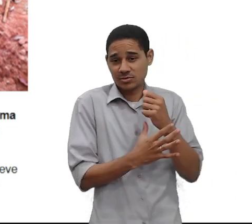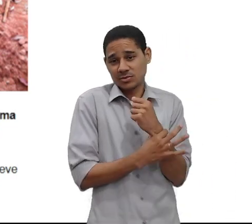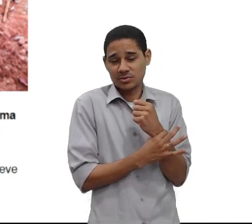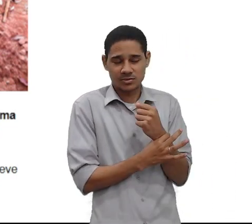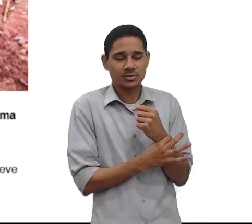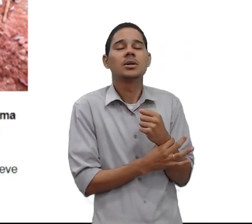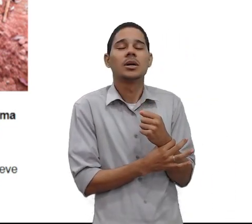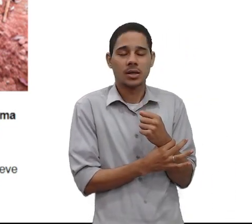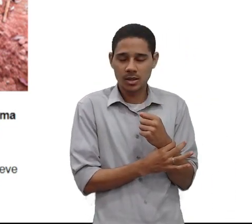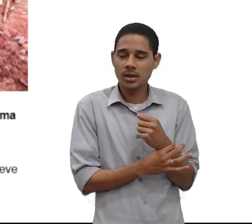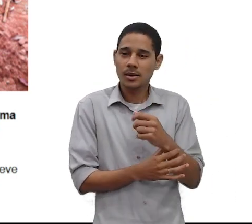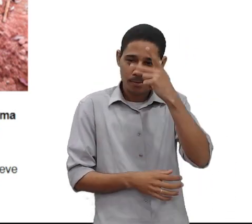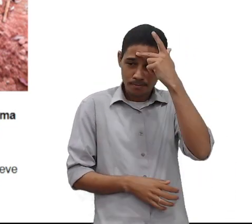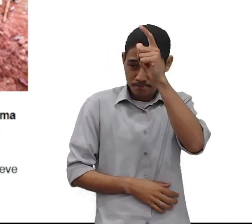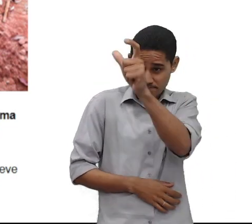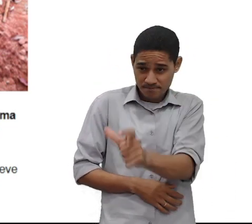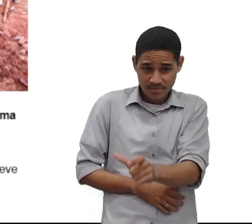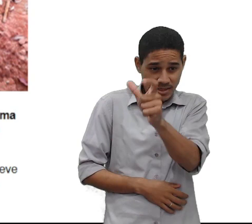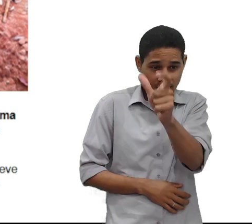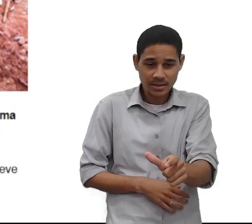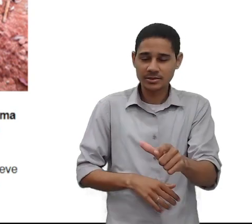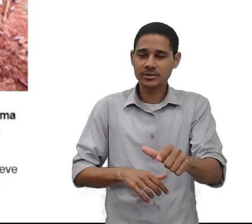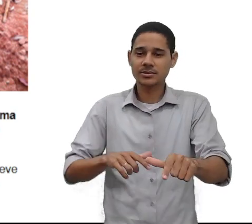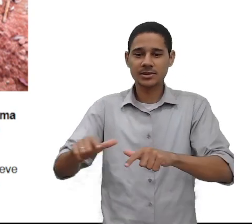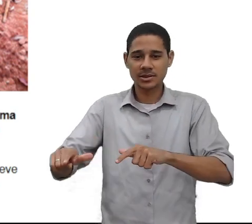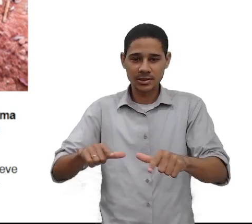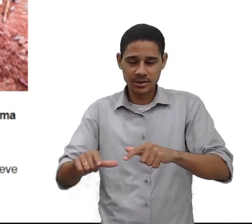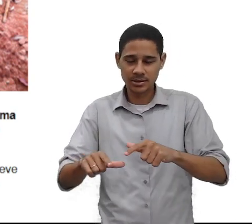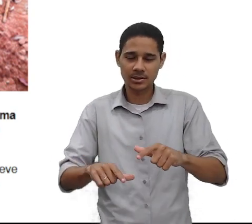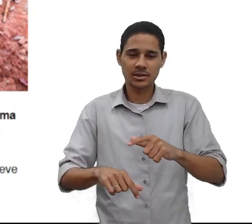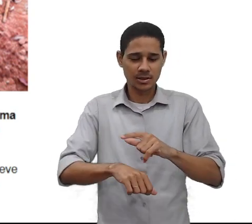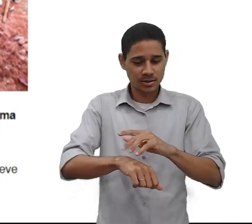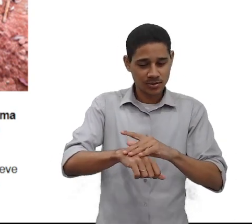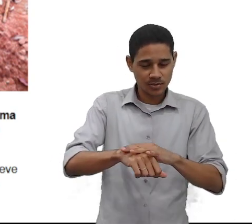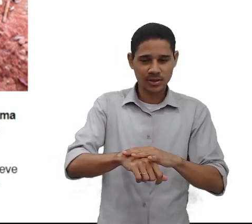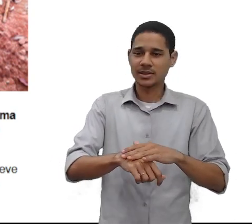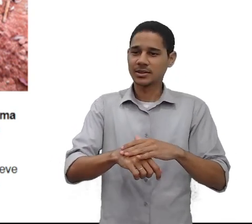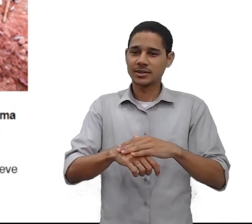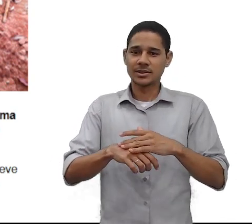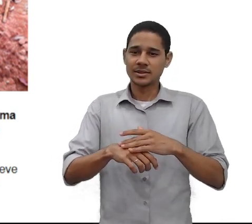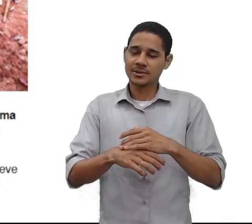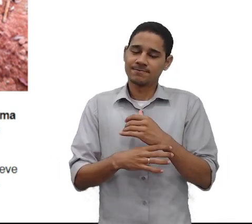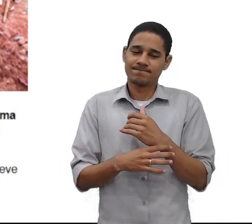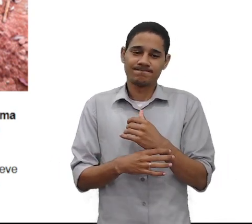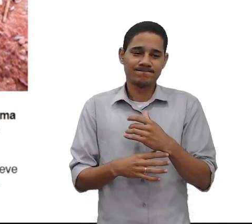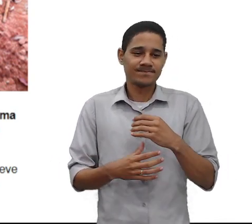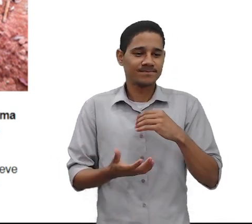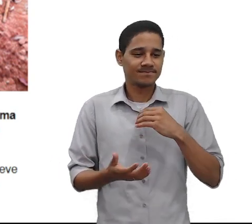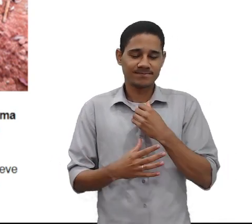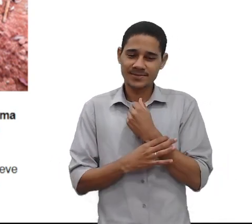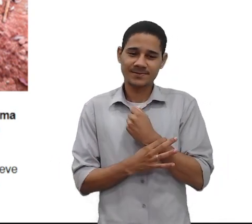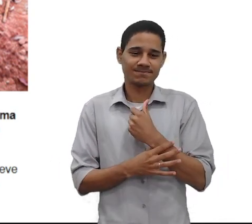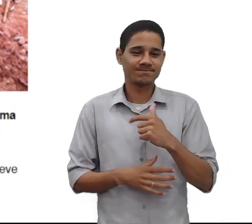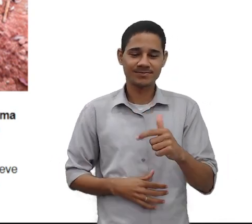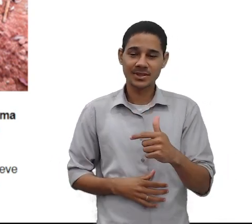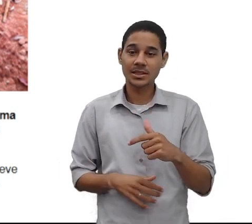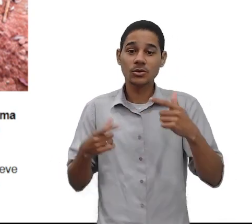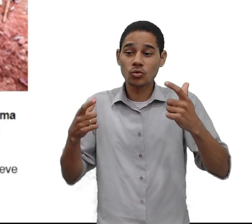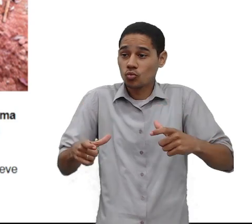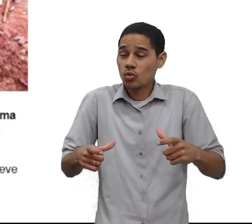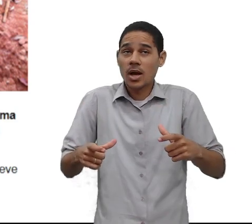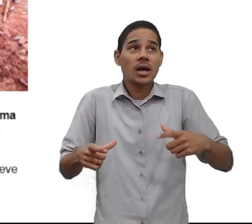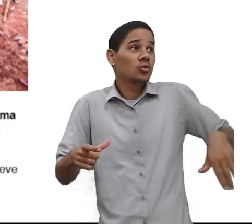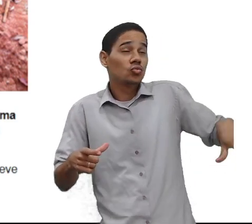põem em risco a integridade física e ou a saúde das pessoas e a própria segurança das instalações e